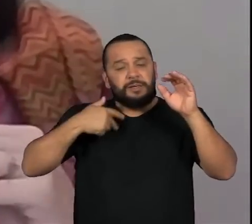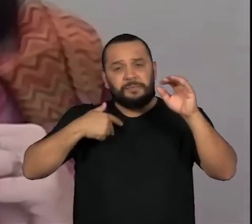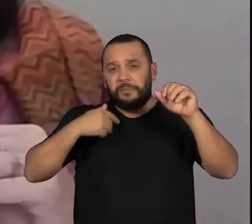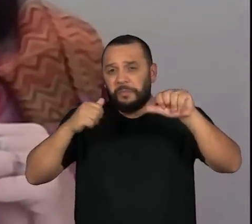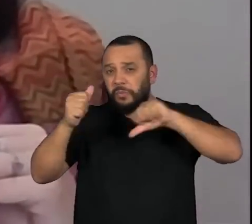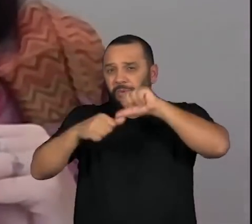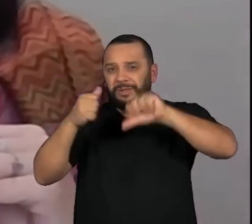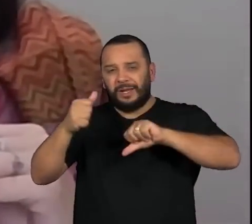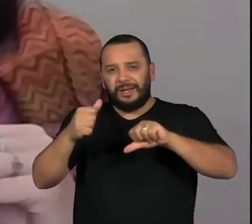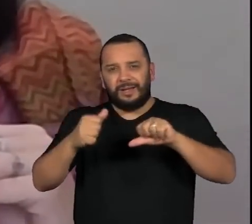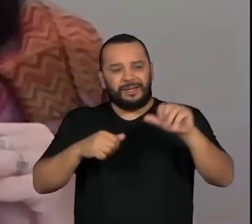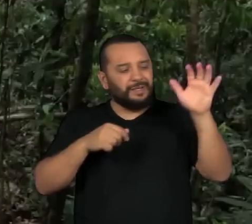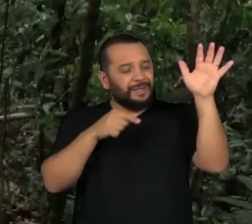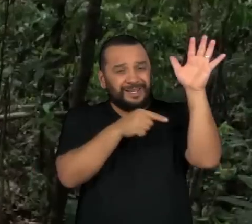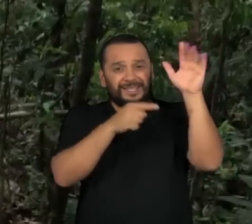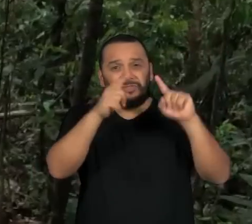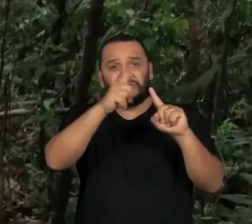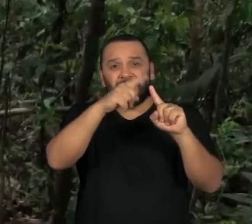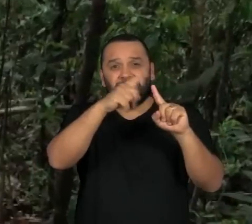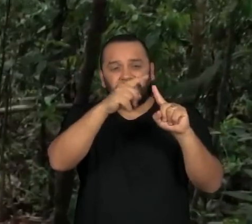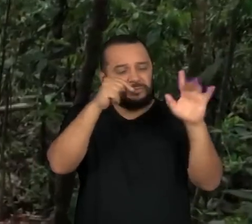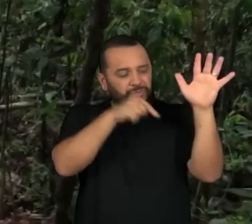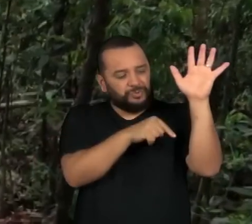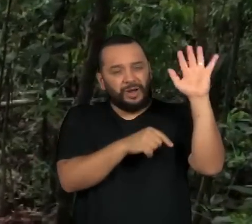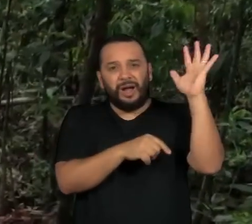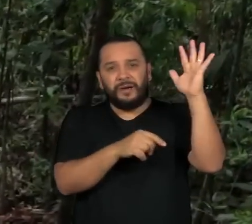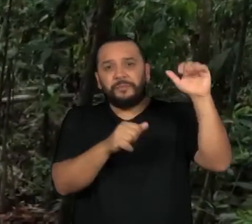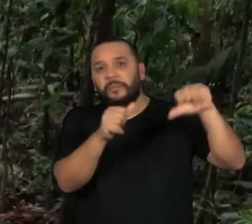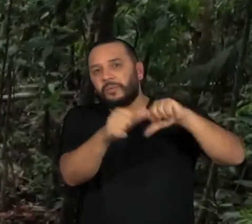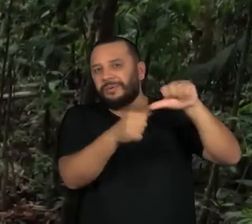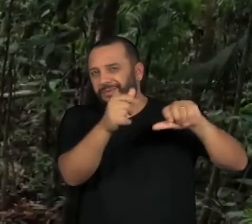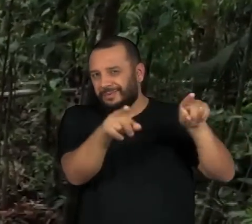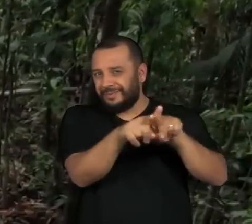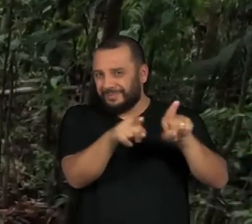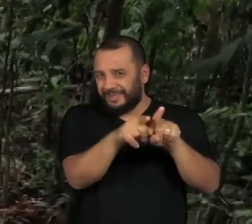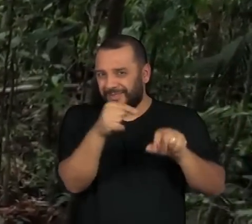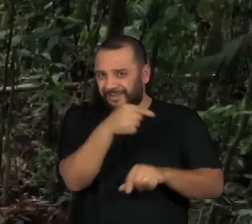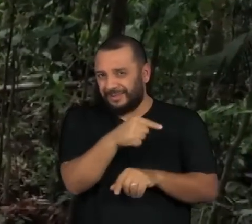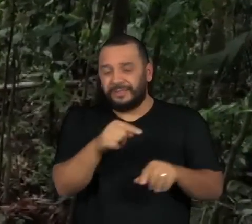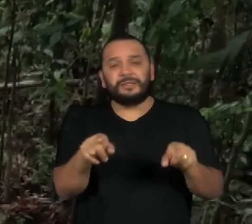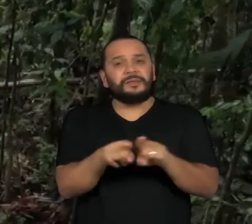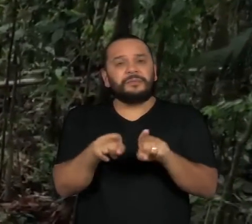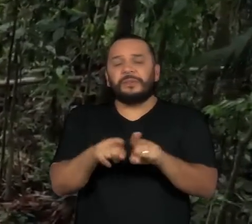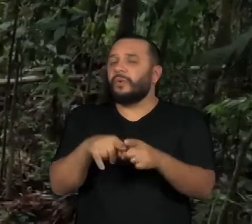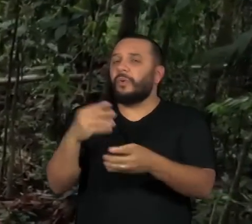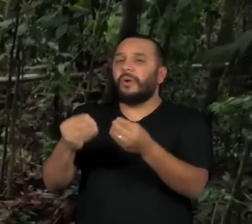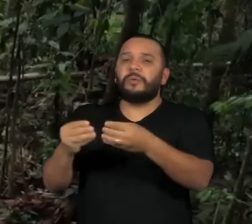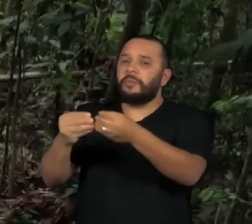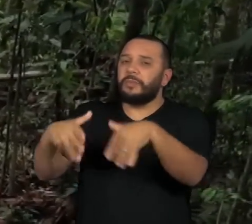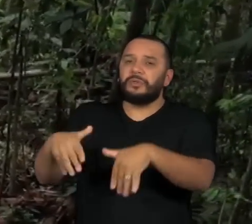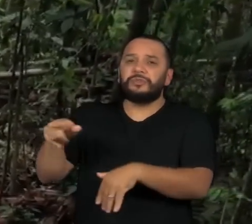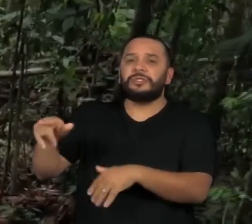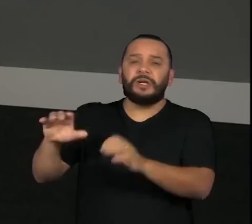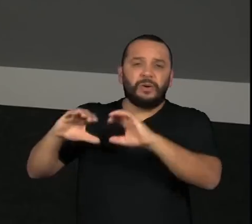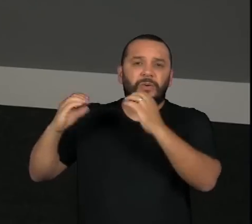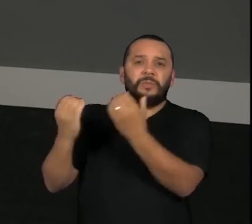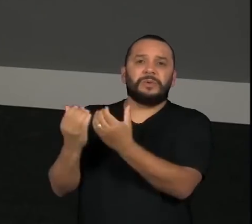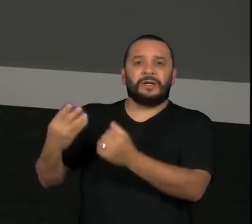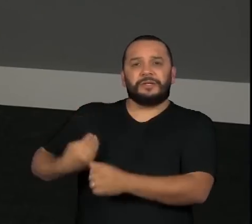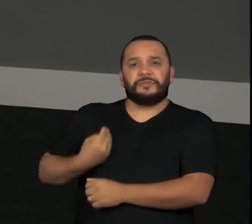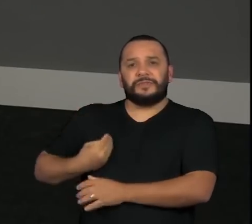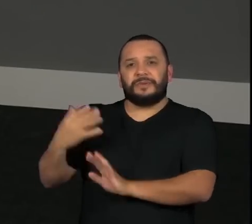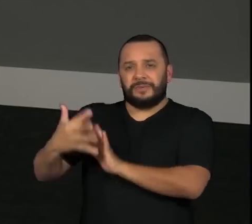de planta que ocorre ali e como isso, por sua vez, afeta as comunidades que vivem na Amazônia. É uma